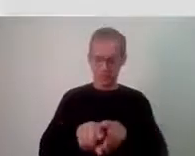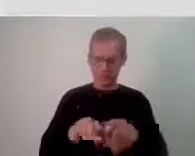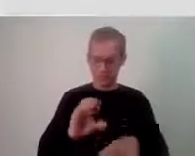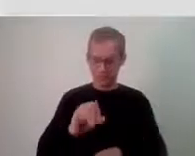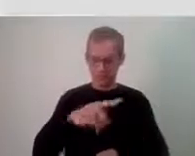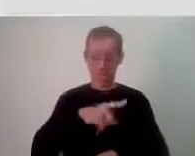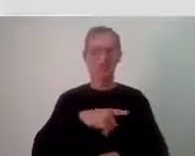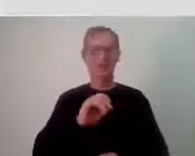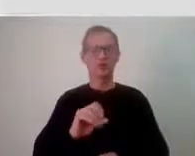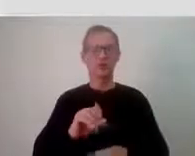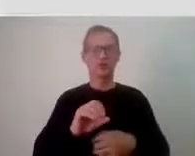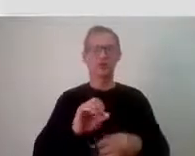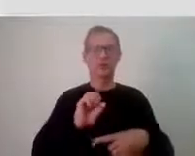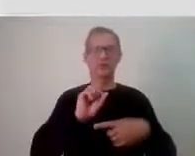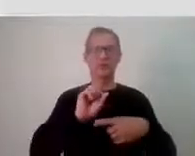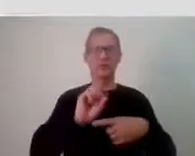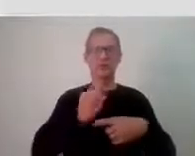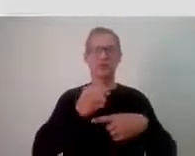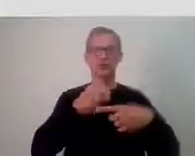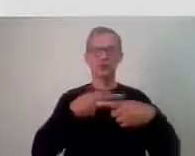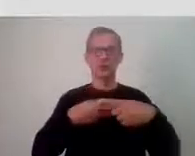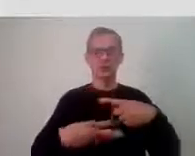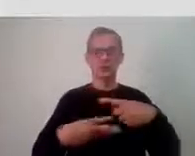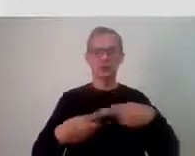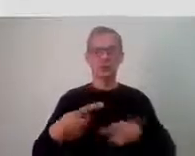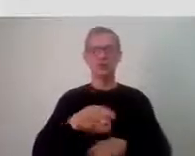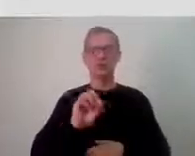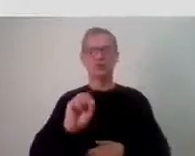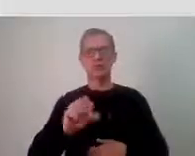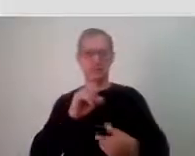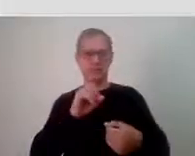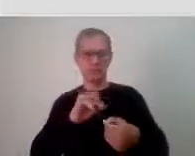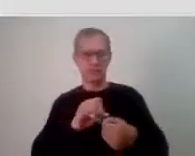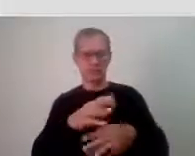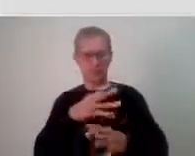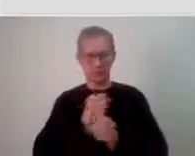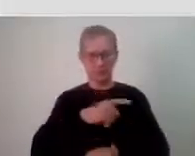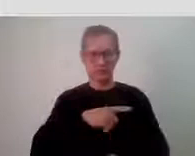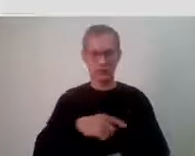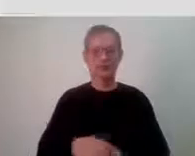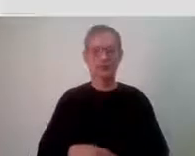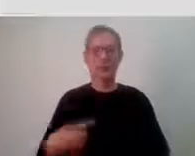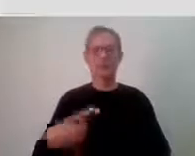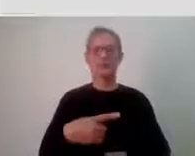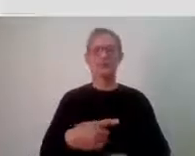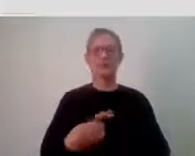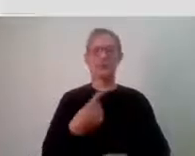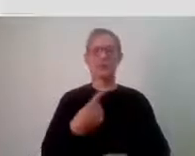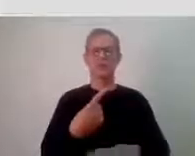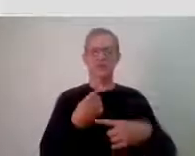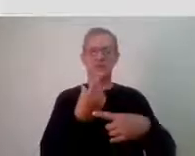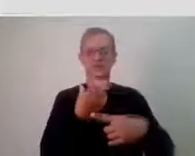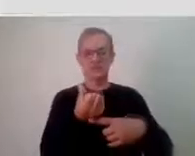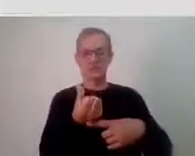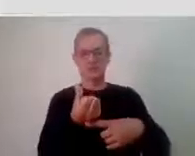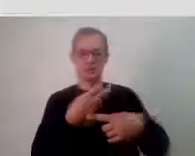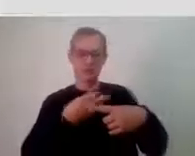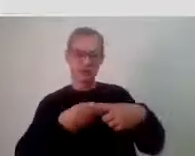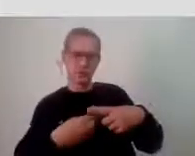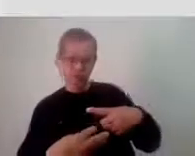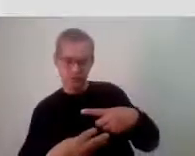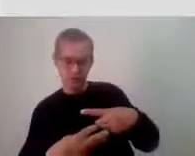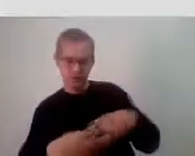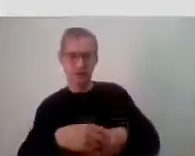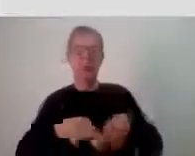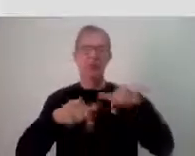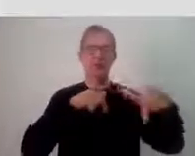vamos ter o quê? 8/3 menos 8. Fazendo a conta, nós vamos ter menos 16/3. Mas só que como a gente